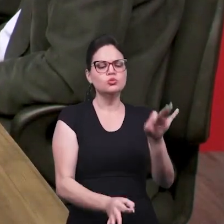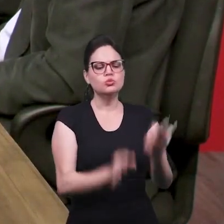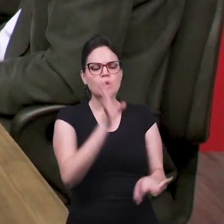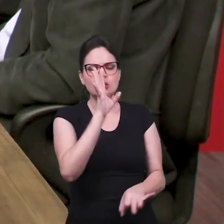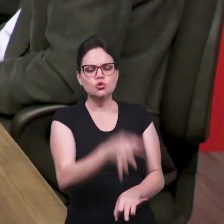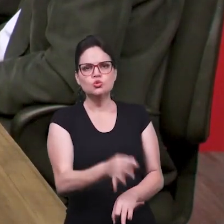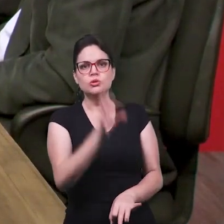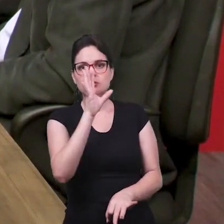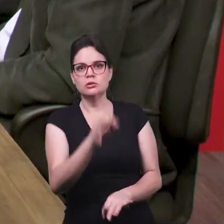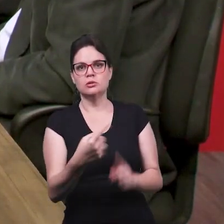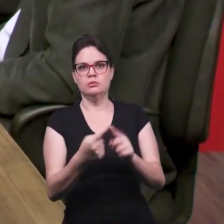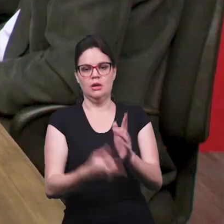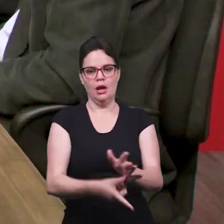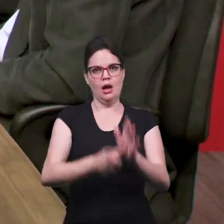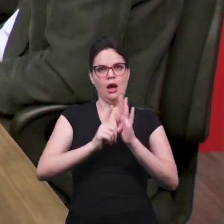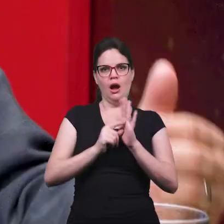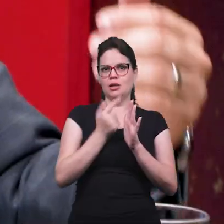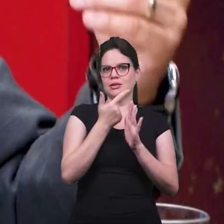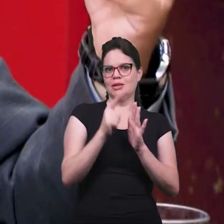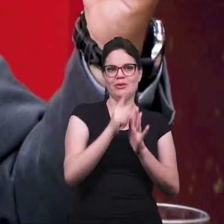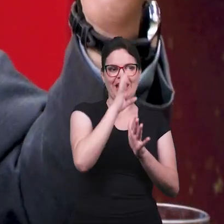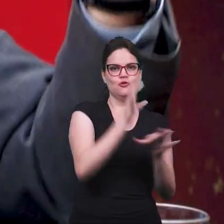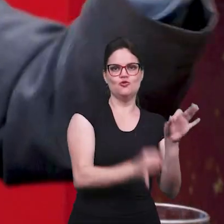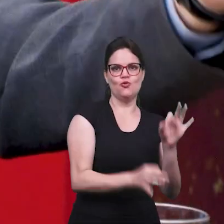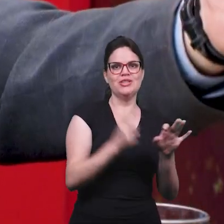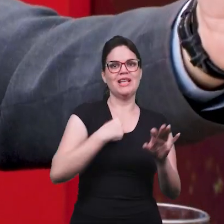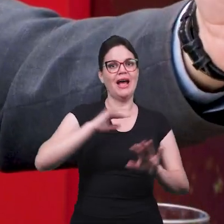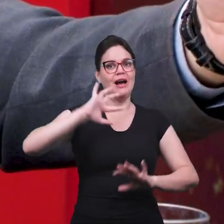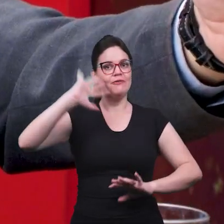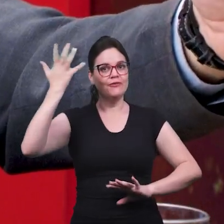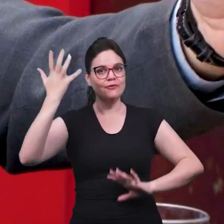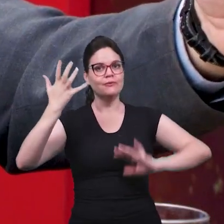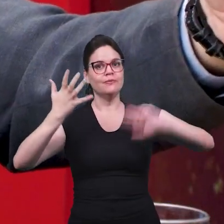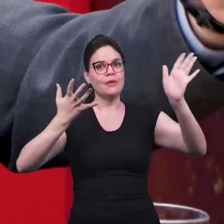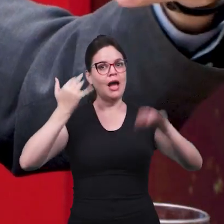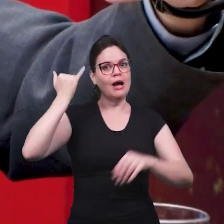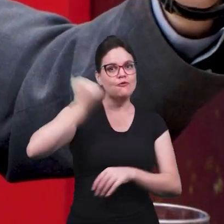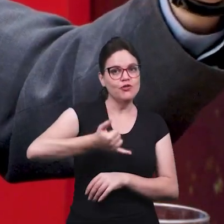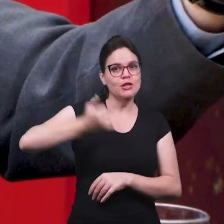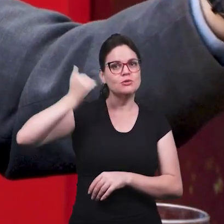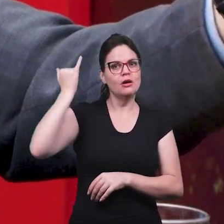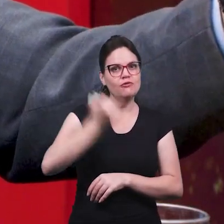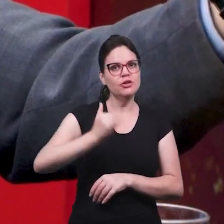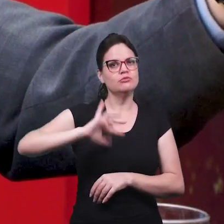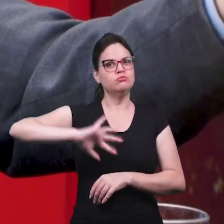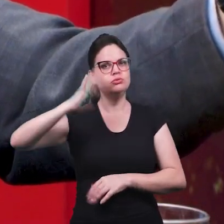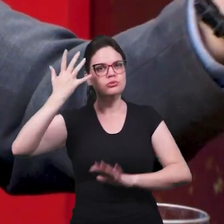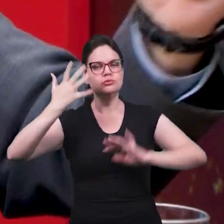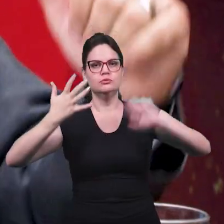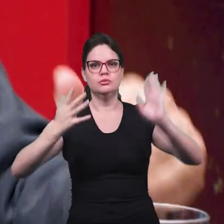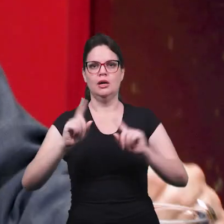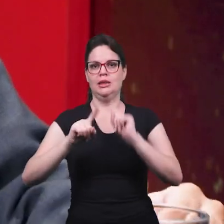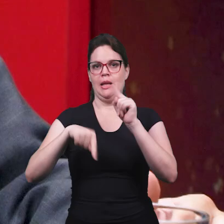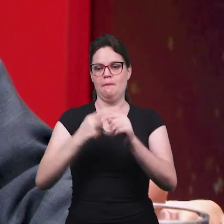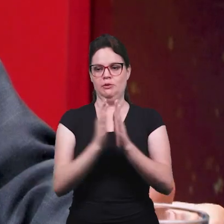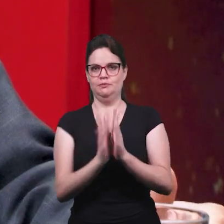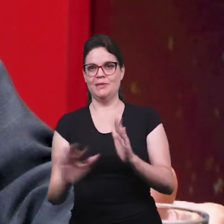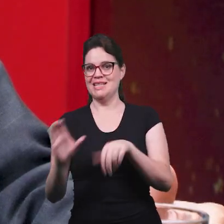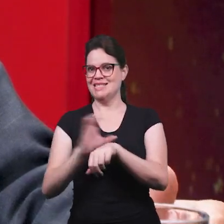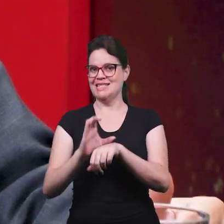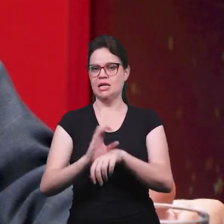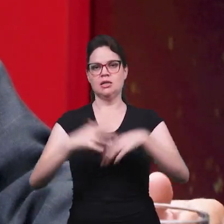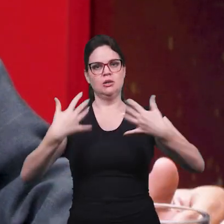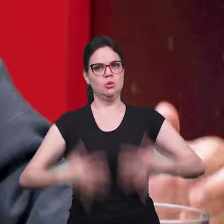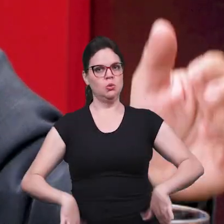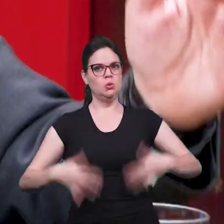ser retirada não tem juízo, é aviso, é sinal. Depois ali começa o juízo de Deus, que é o juízo sobre a carne, os olhos, o banquete